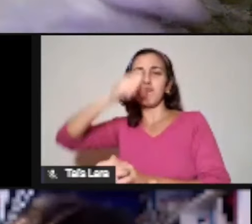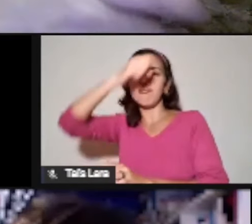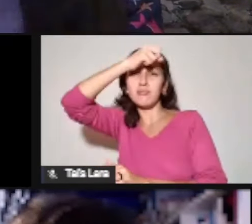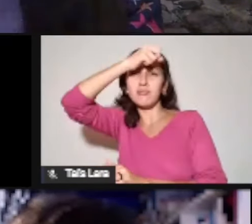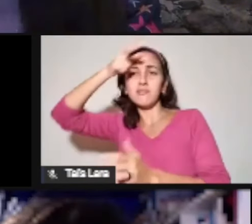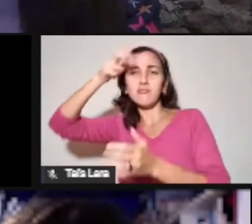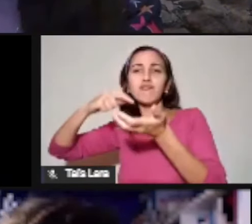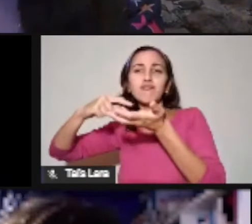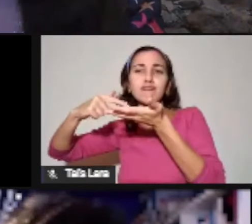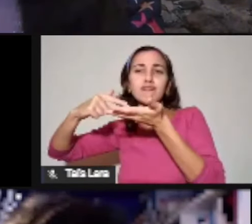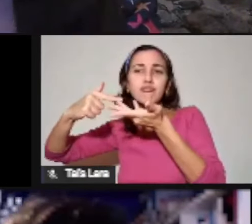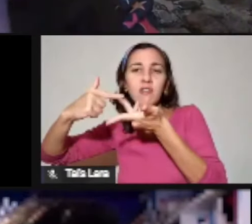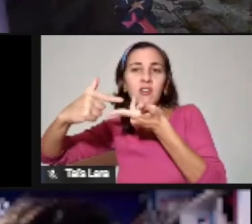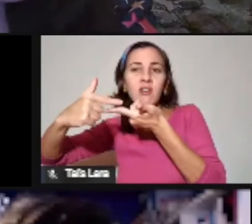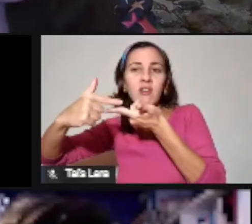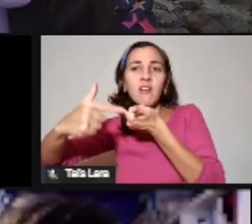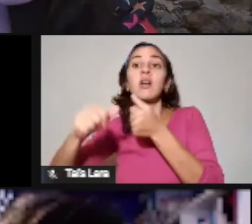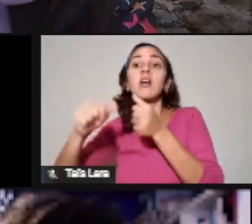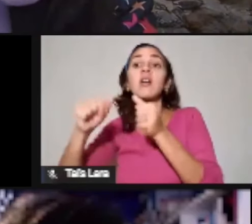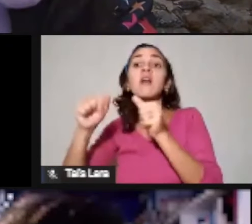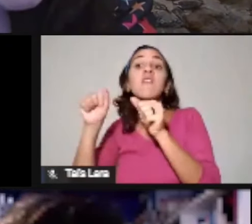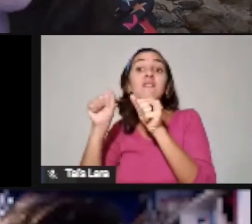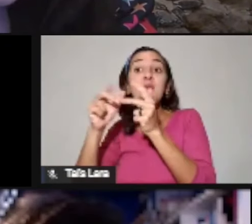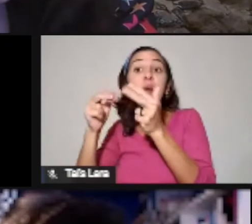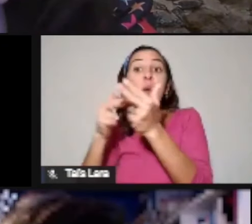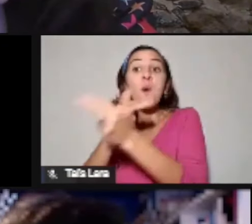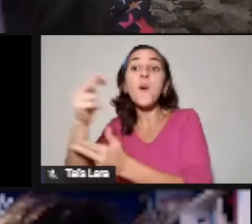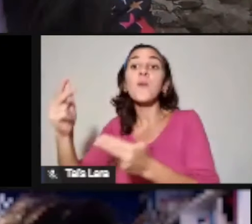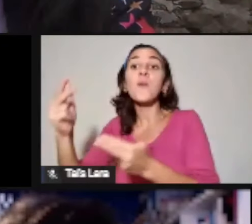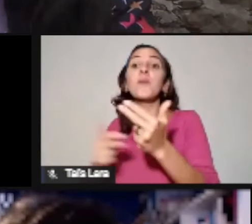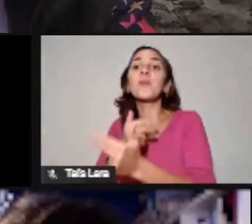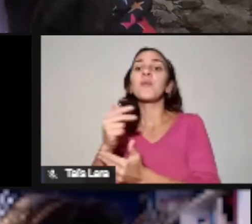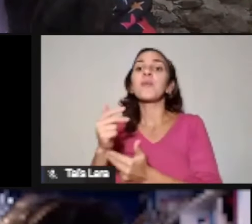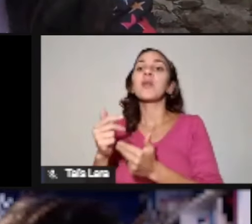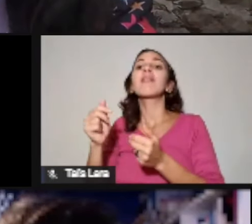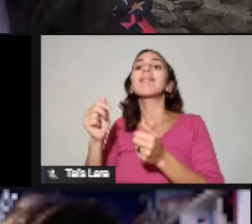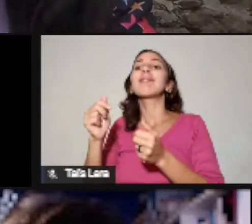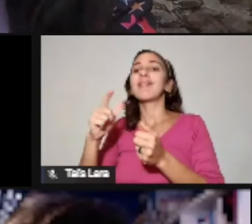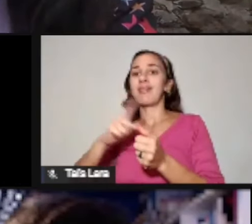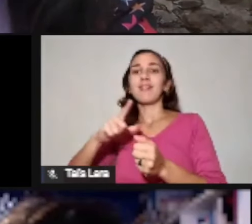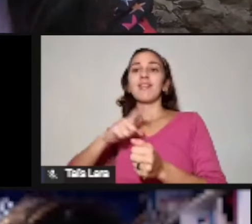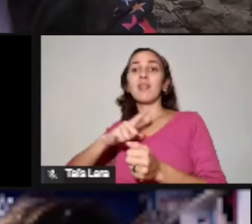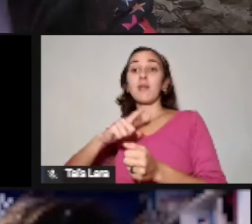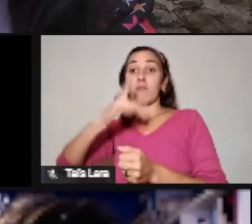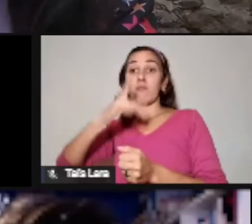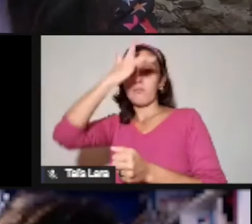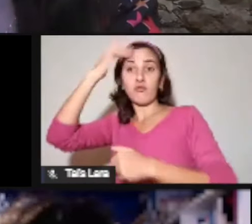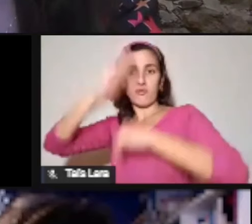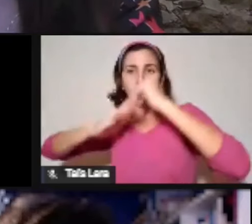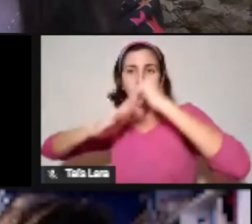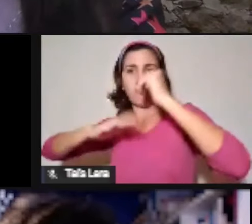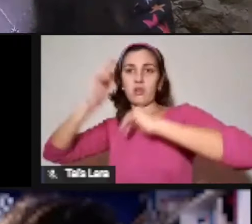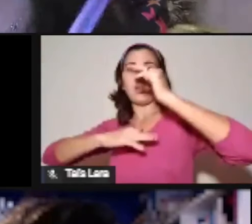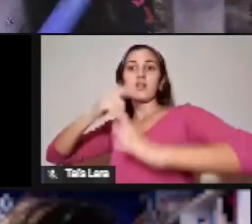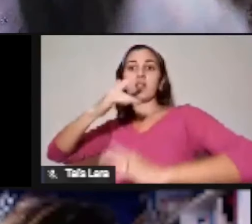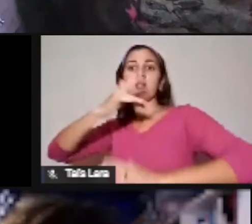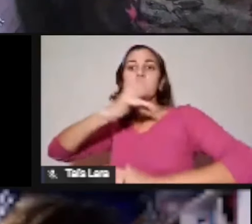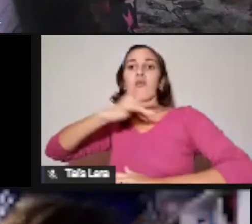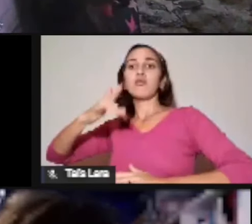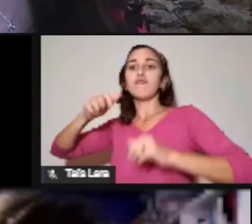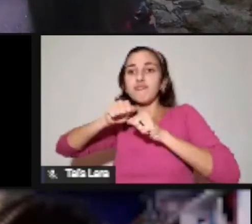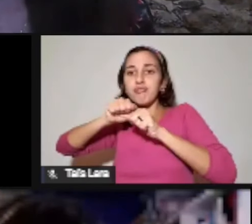de município. Que aí são os agentes de saúde que estão distribuindo agora na fase de pandemia, Fafá. Então, Massa.